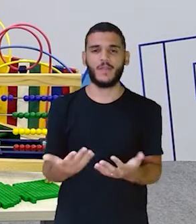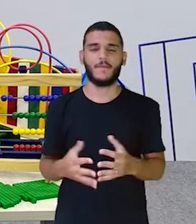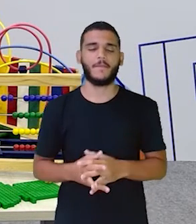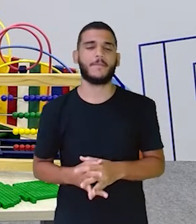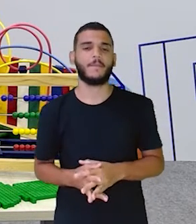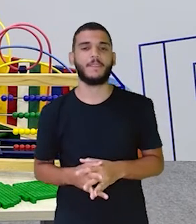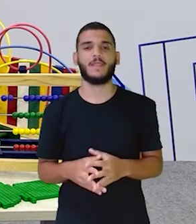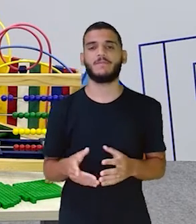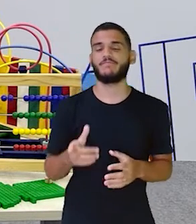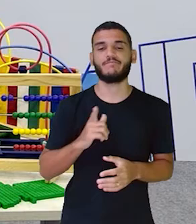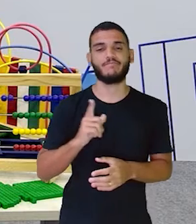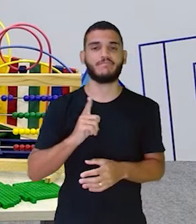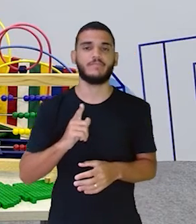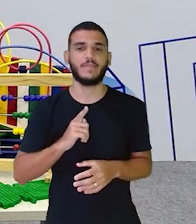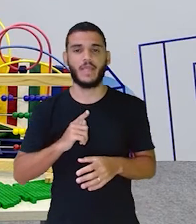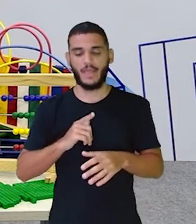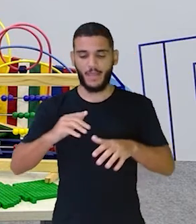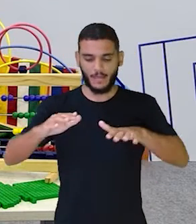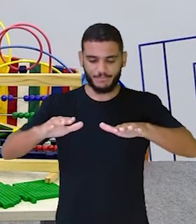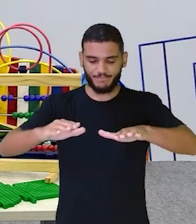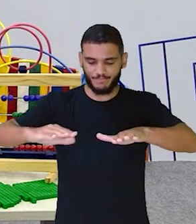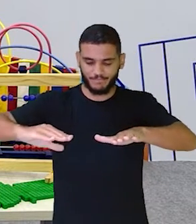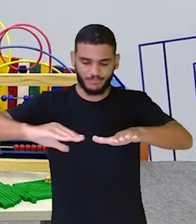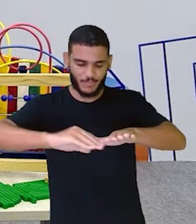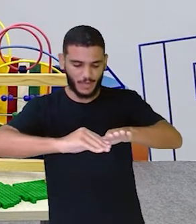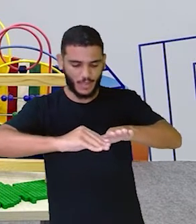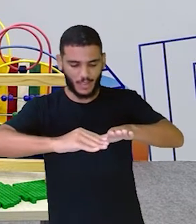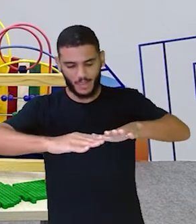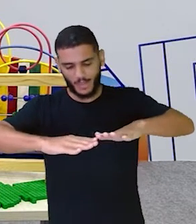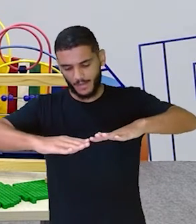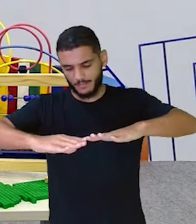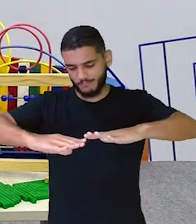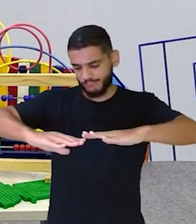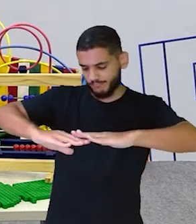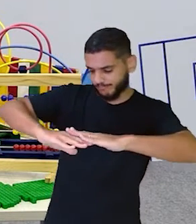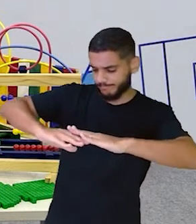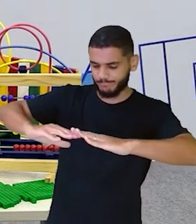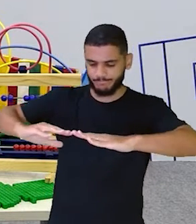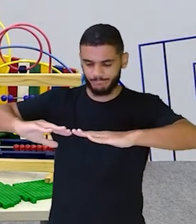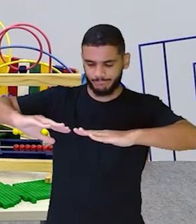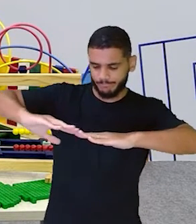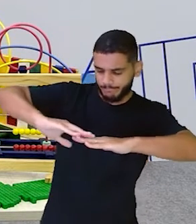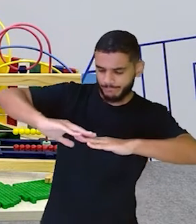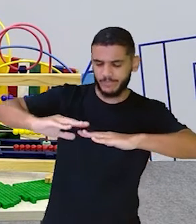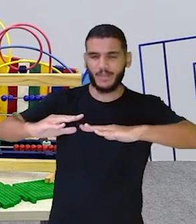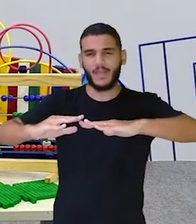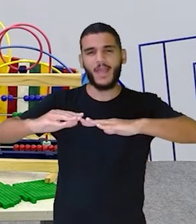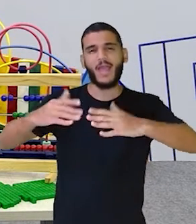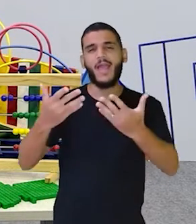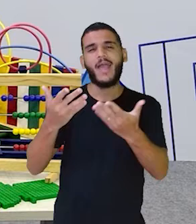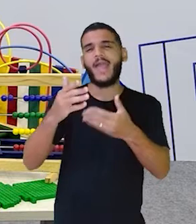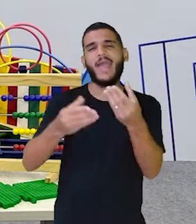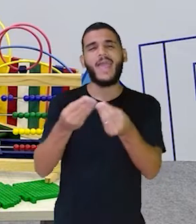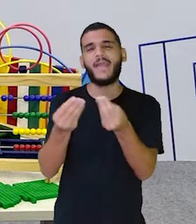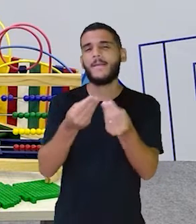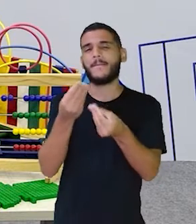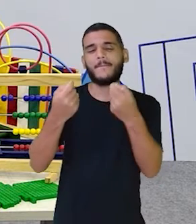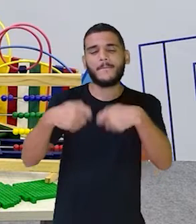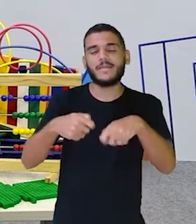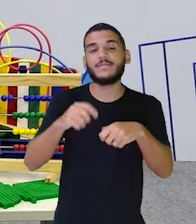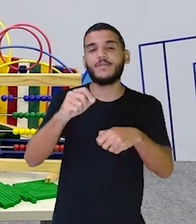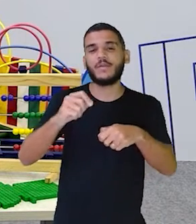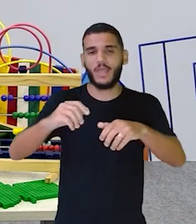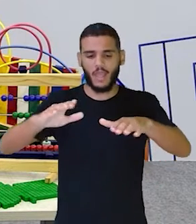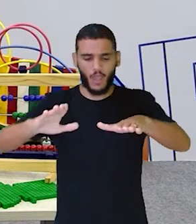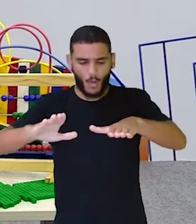um quebra-cabeça, por exemplo. Então, ele vai analisar, ele vai avaliar, ele olha e ele coloca antes